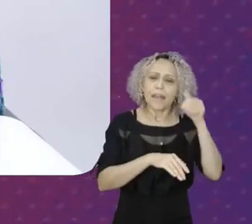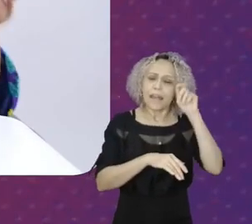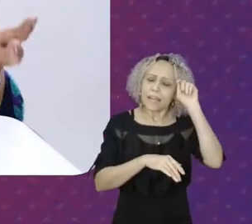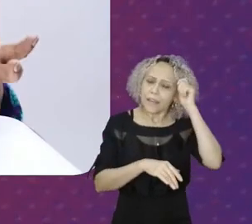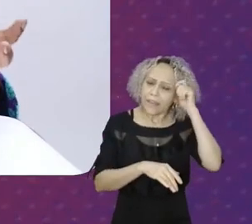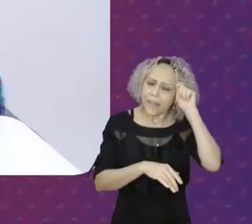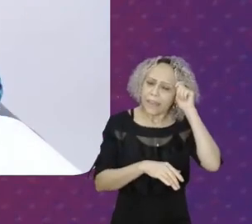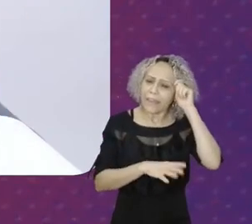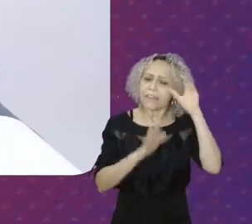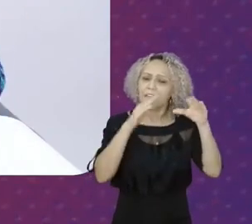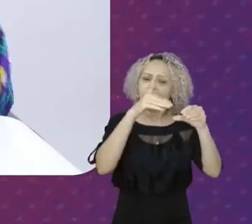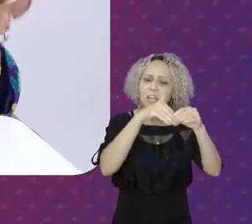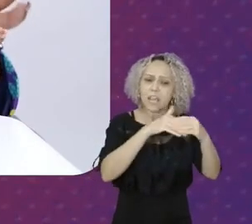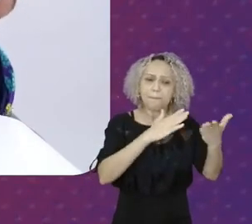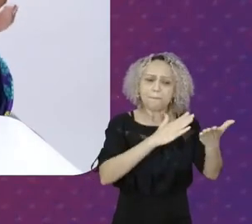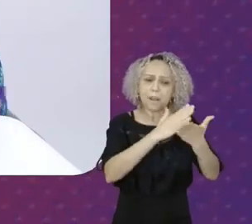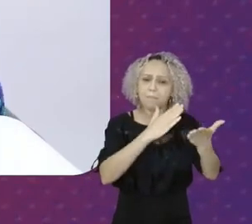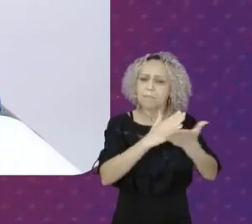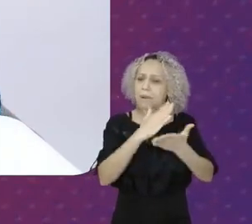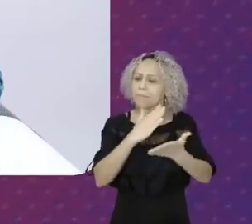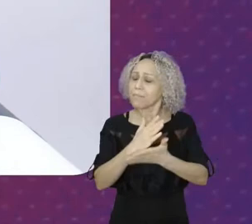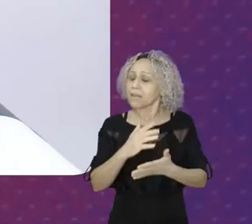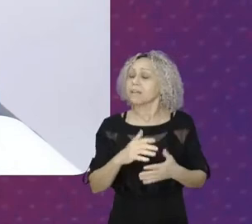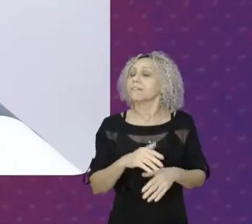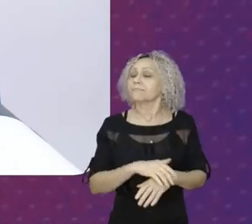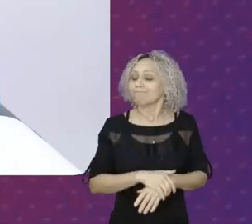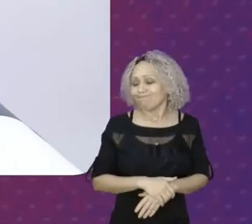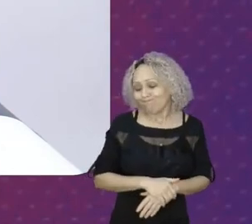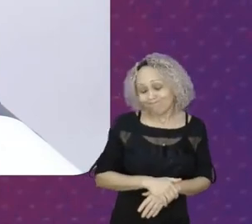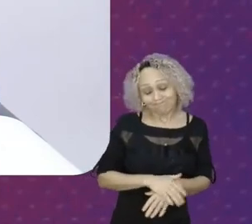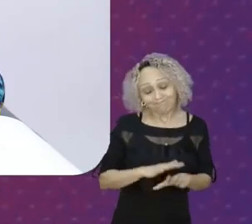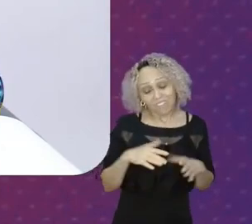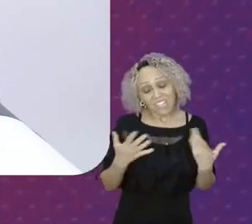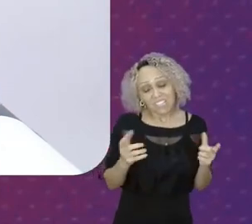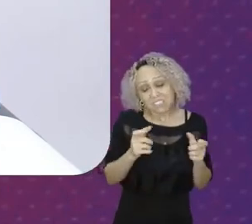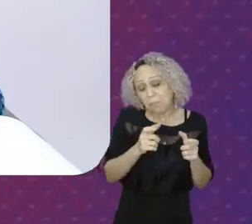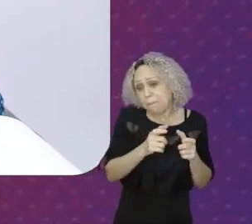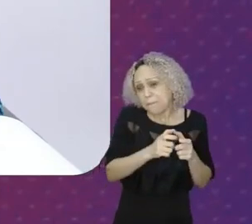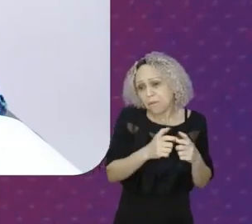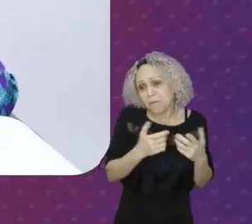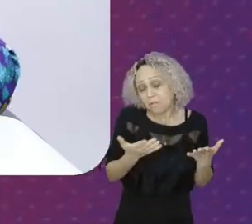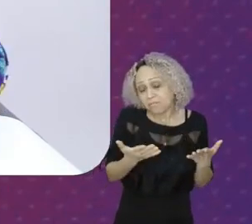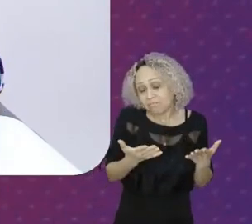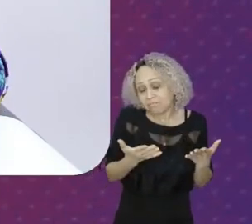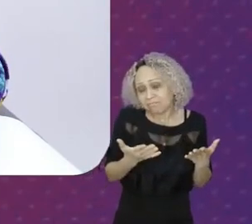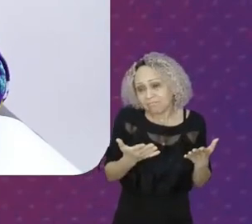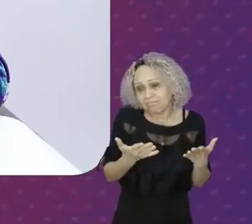nas proporções que são mínimas ainda, mas perto do que é